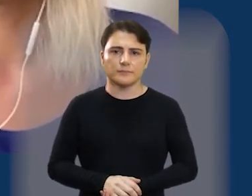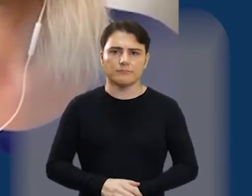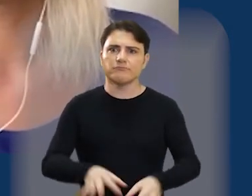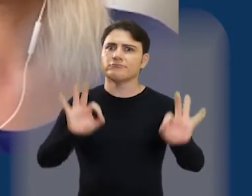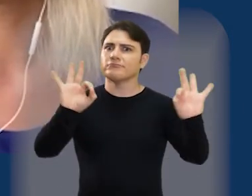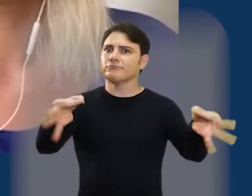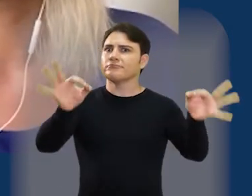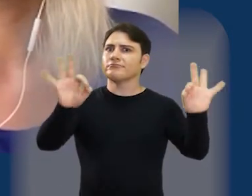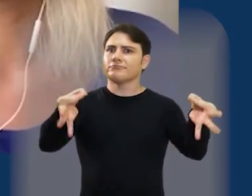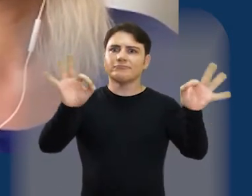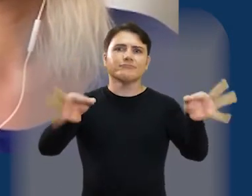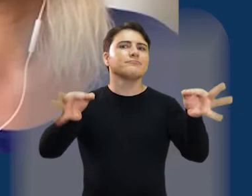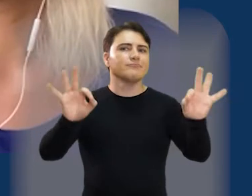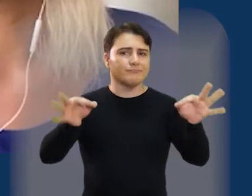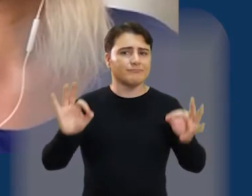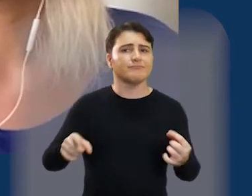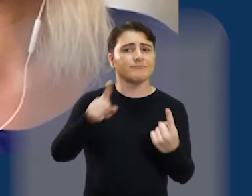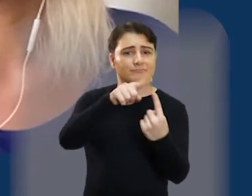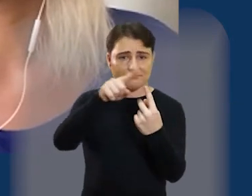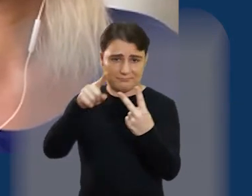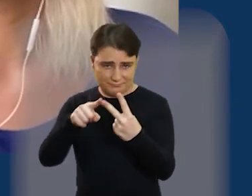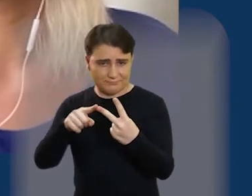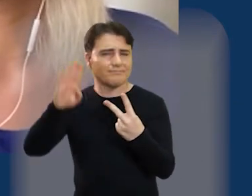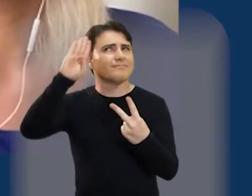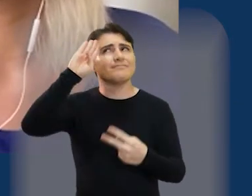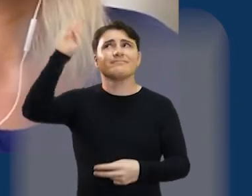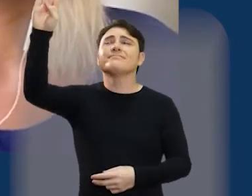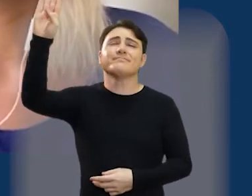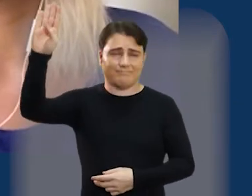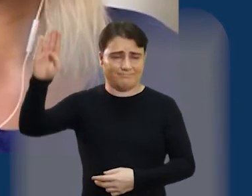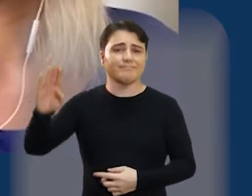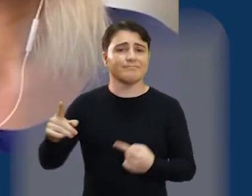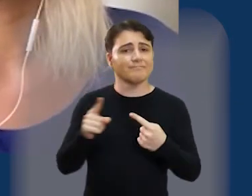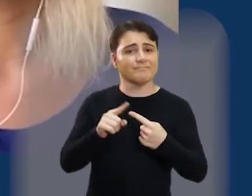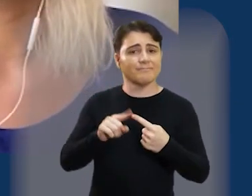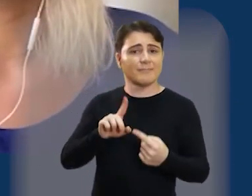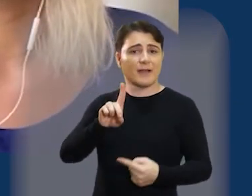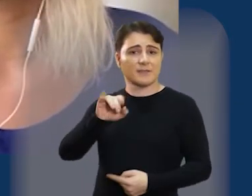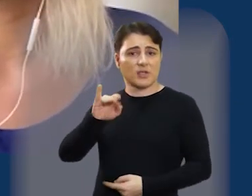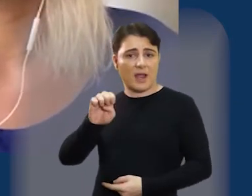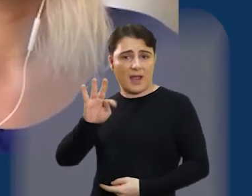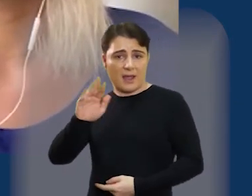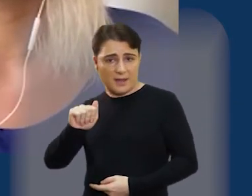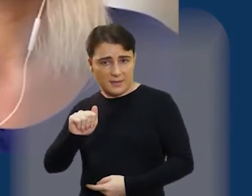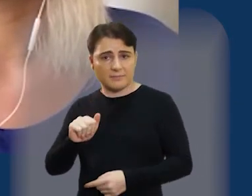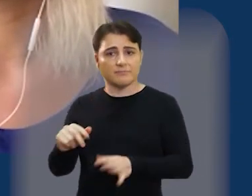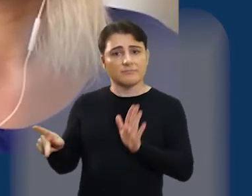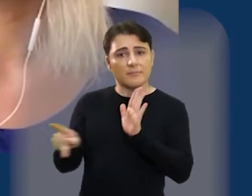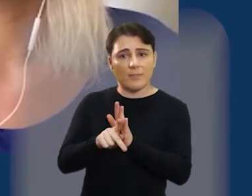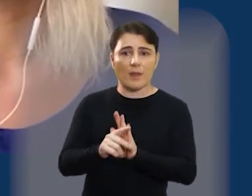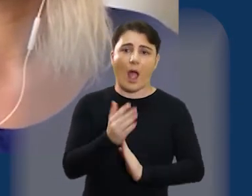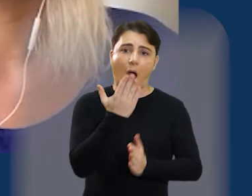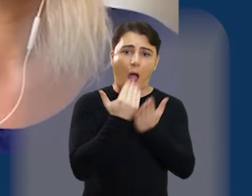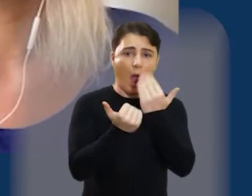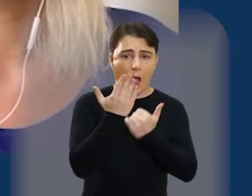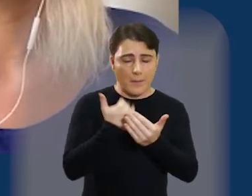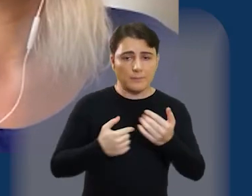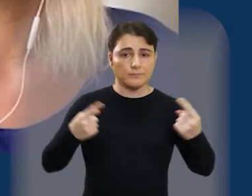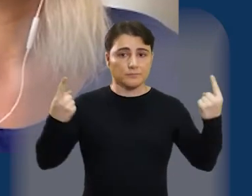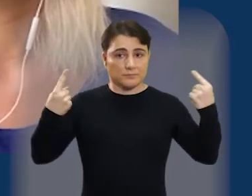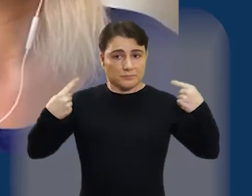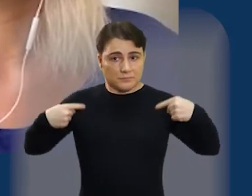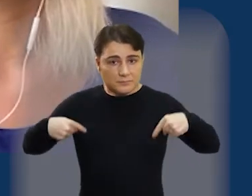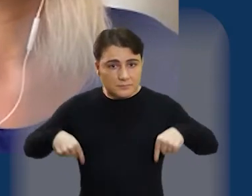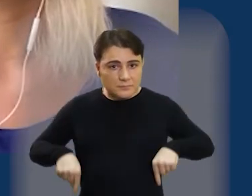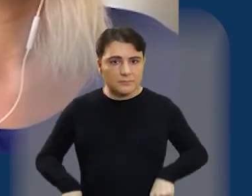Com certeza, né? Eu acho que esses dois itens são fundamentais. O primeiro é a dieta, a alimentação, né? Você